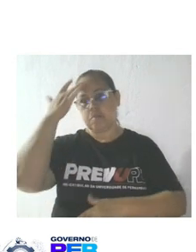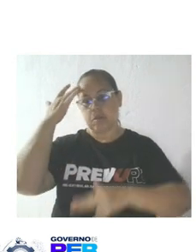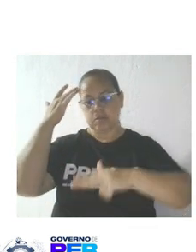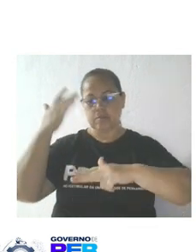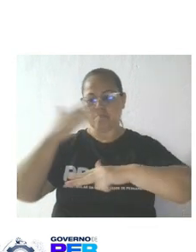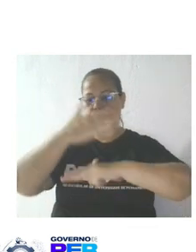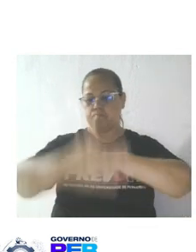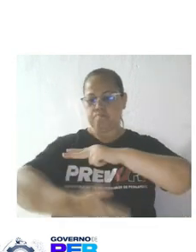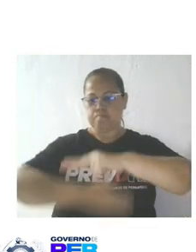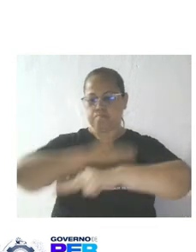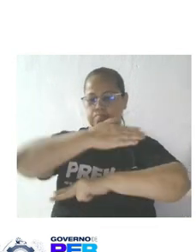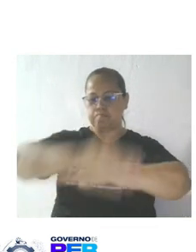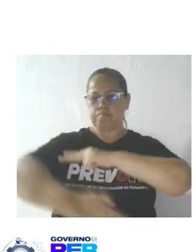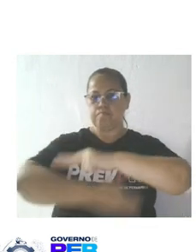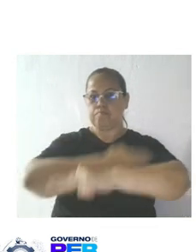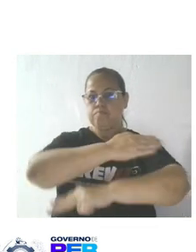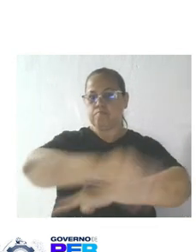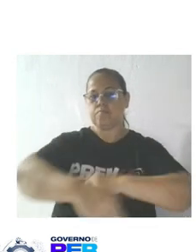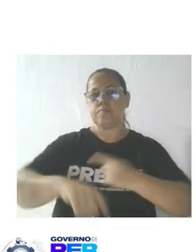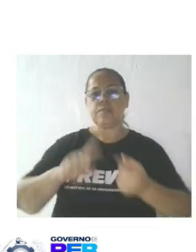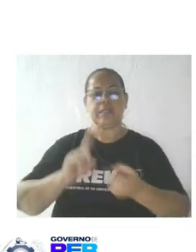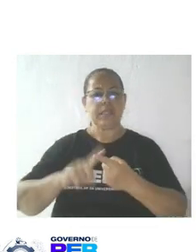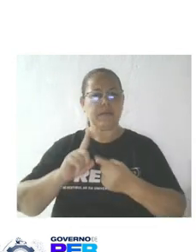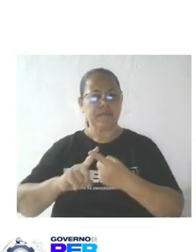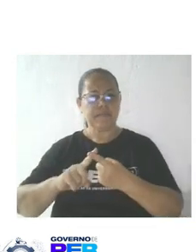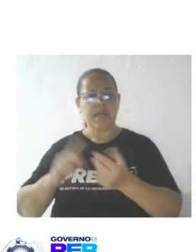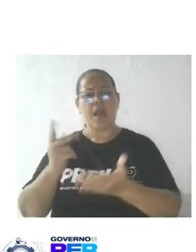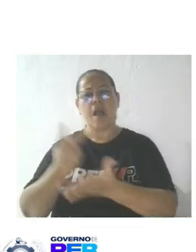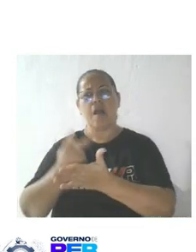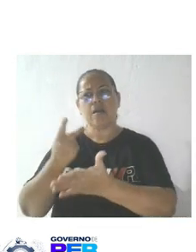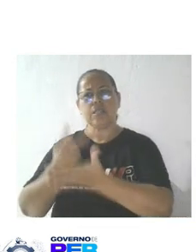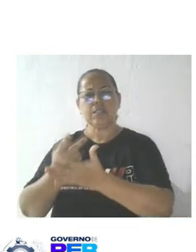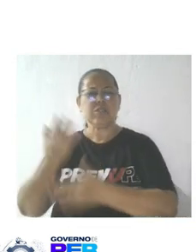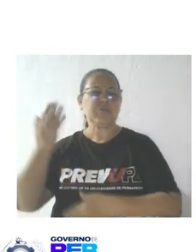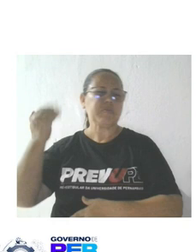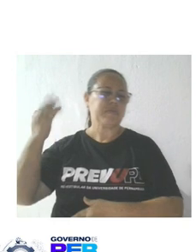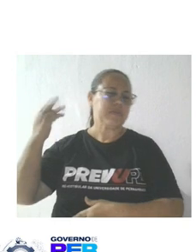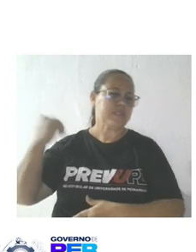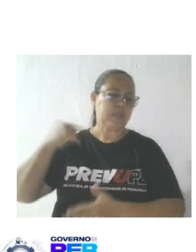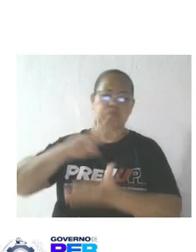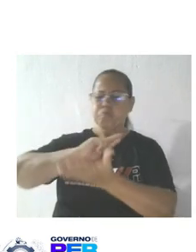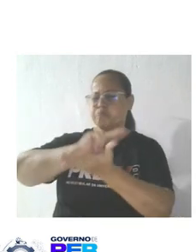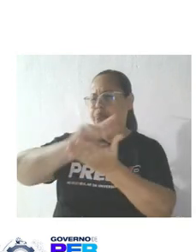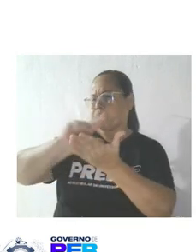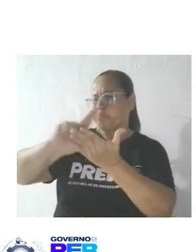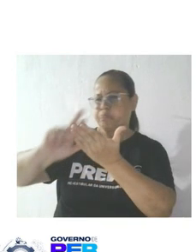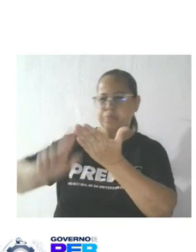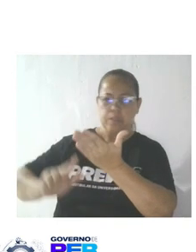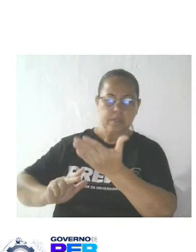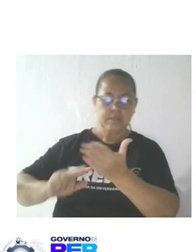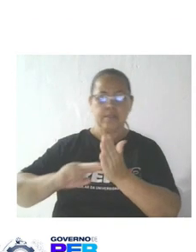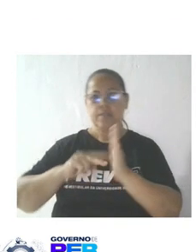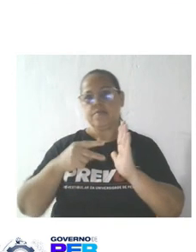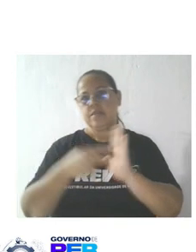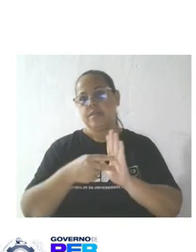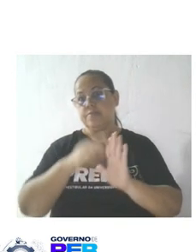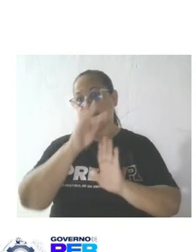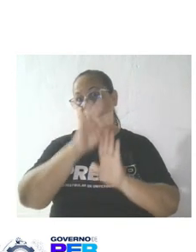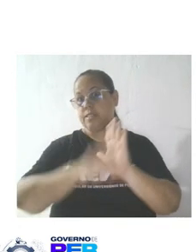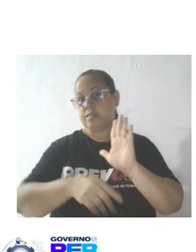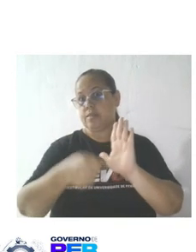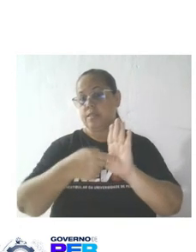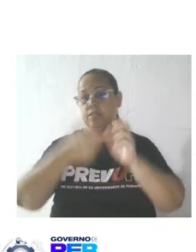A tatuagem também já foi utilizada em certos rituais antigos, né? Suas simbologias são inúmeras. Esse pequeno texto aí, pessoal, está